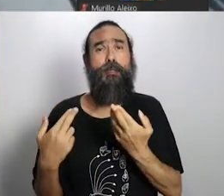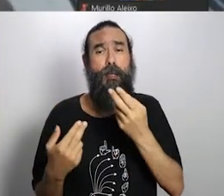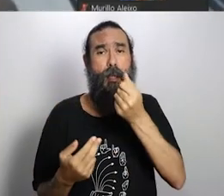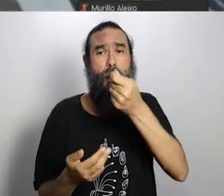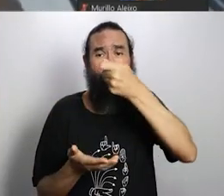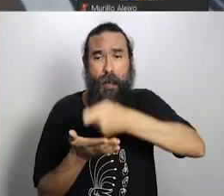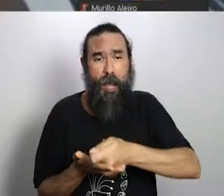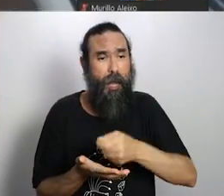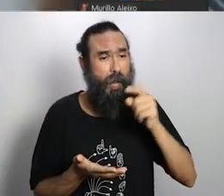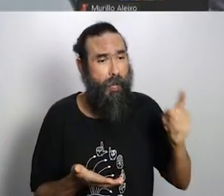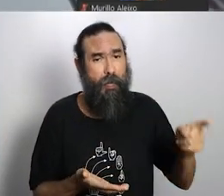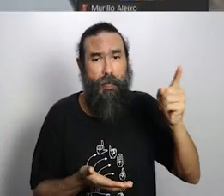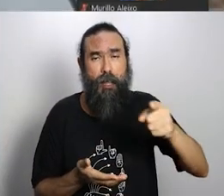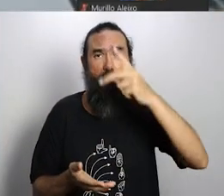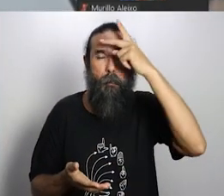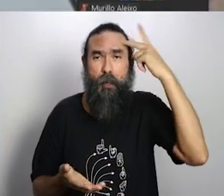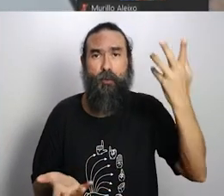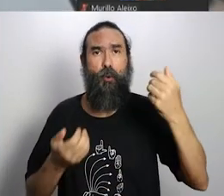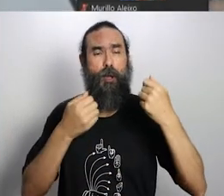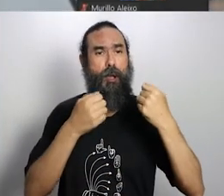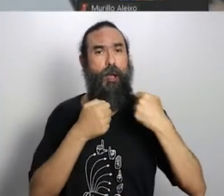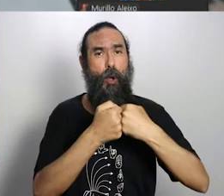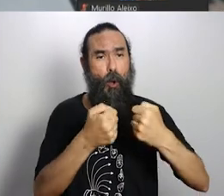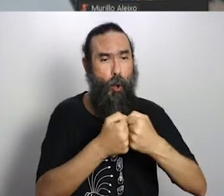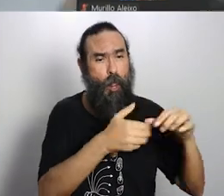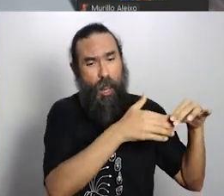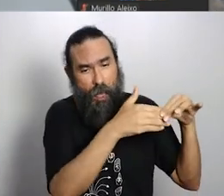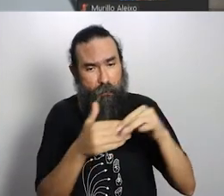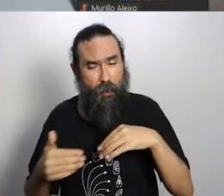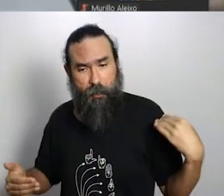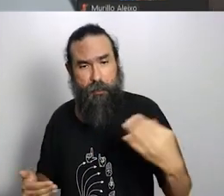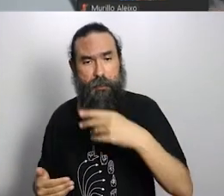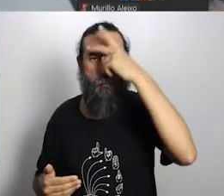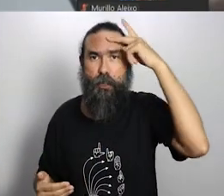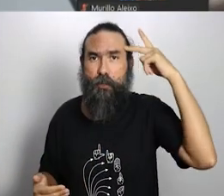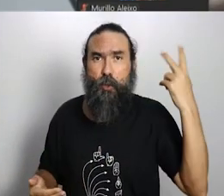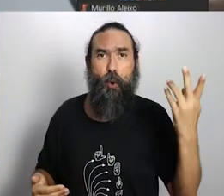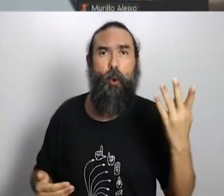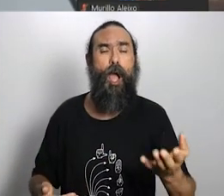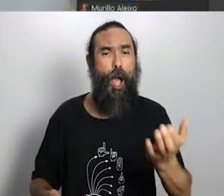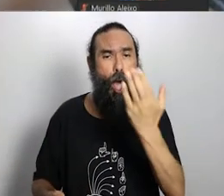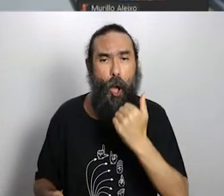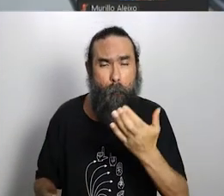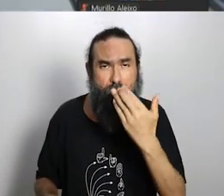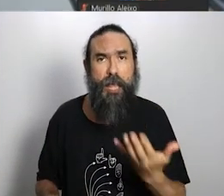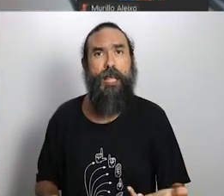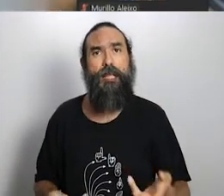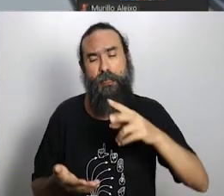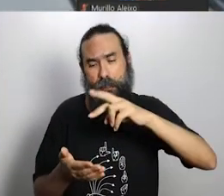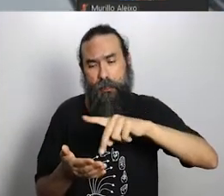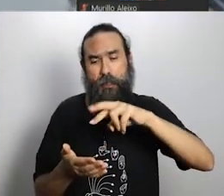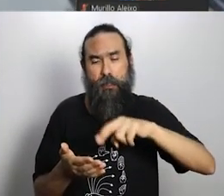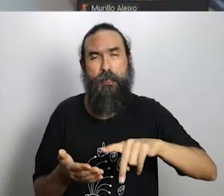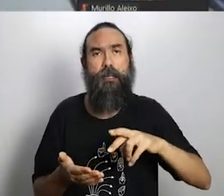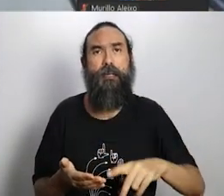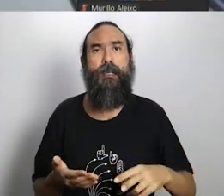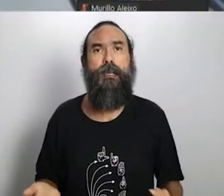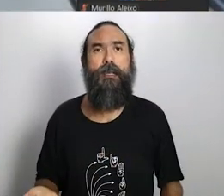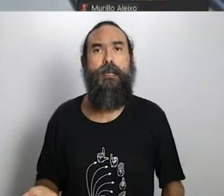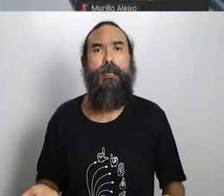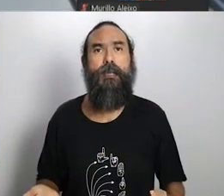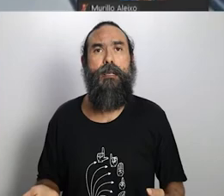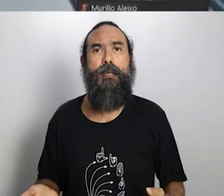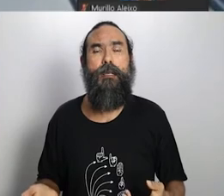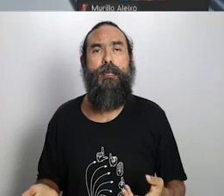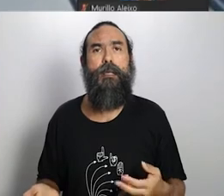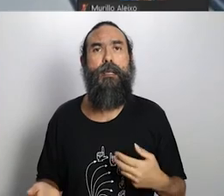alimentação. Aqui mesmo no espaço cultural, para fazer um show, a prefeitura não quer dar um bico de luz,